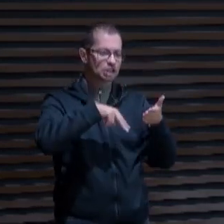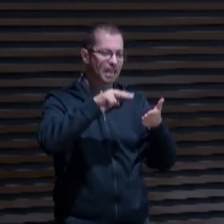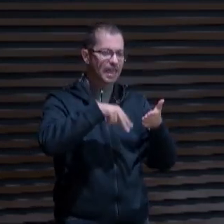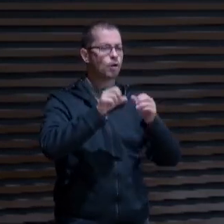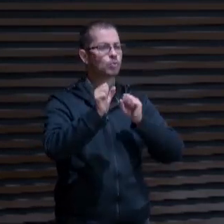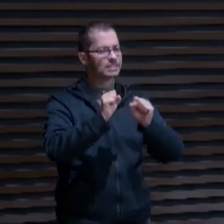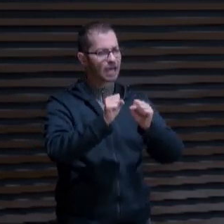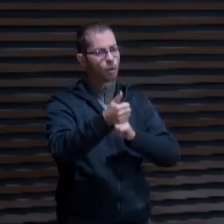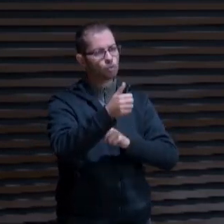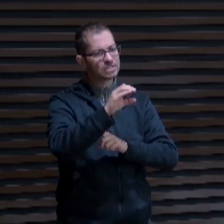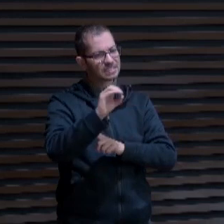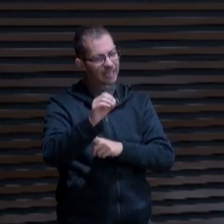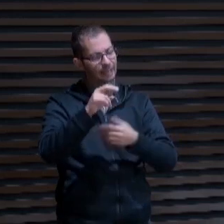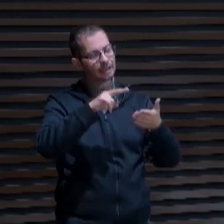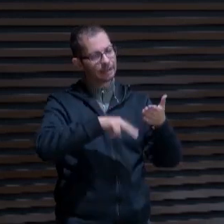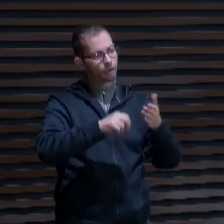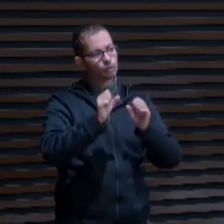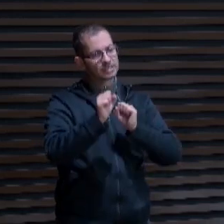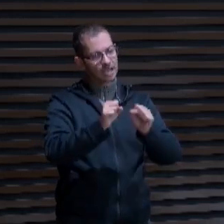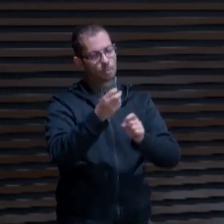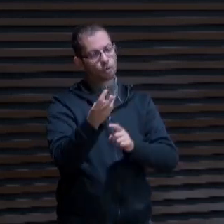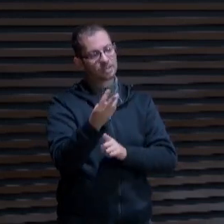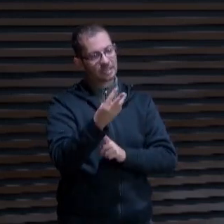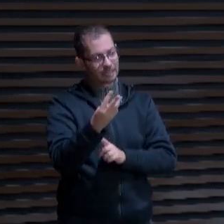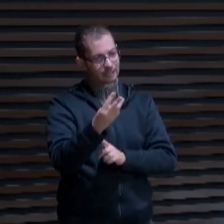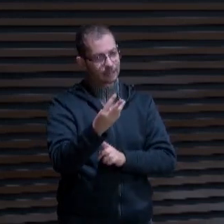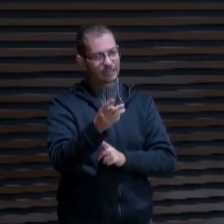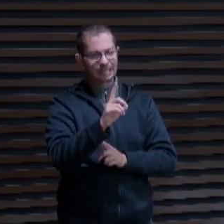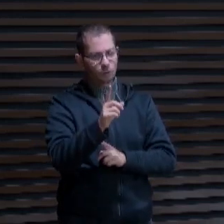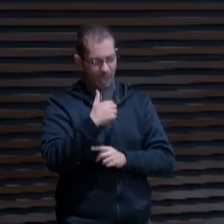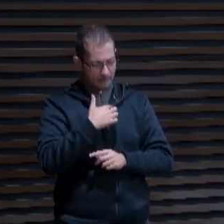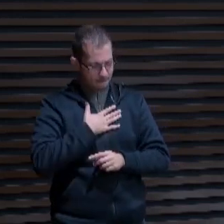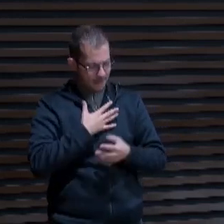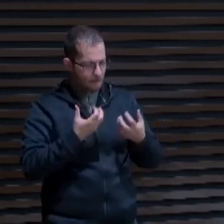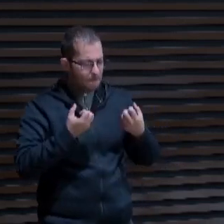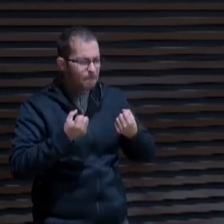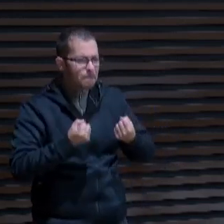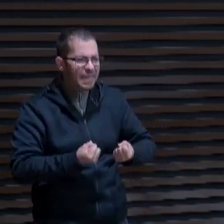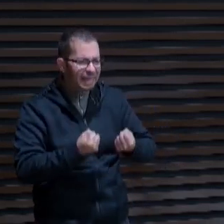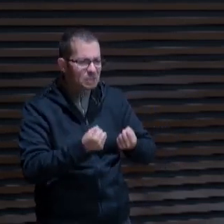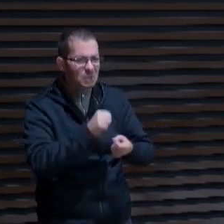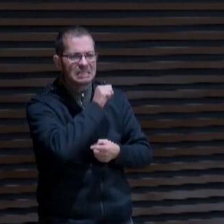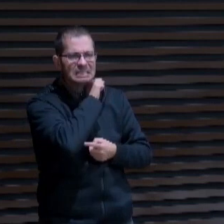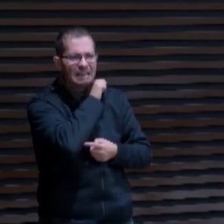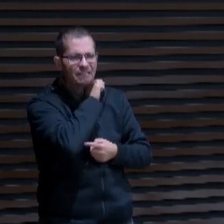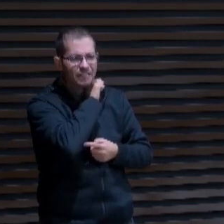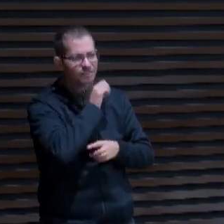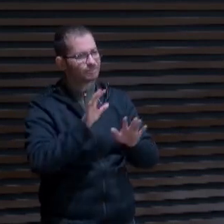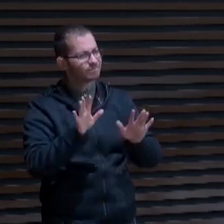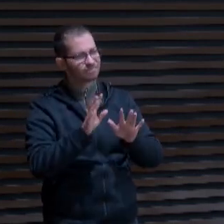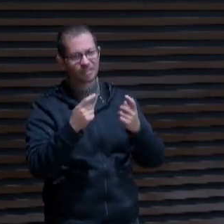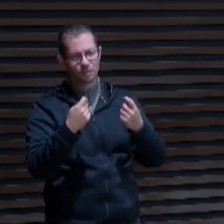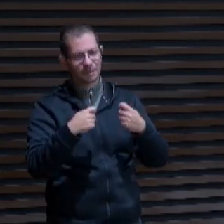Salmo 33, isso expressa não mais um peso, porque havia a